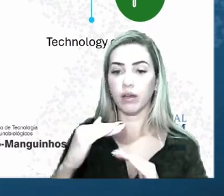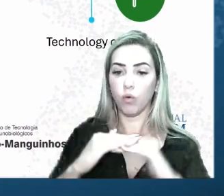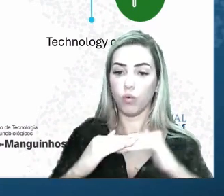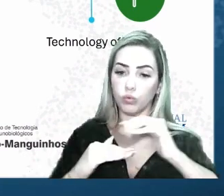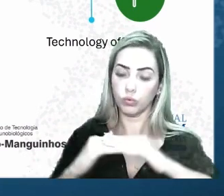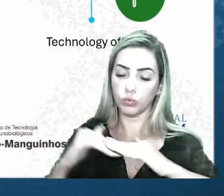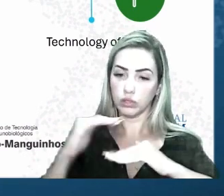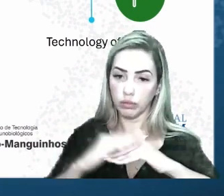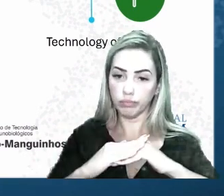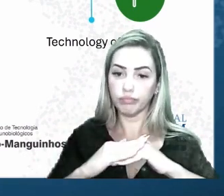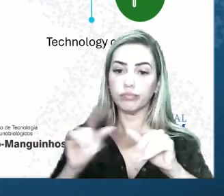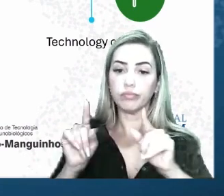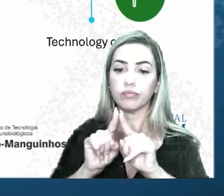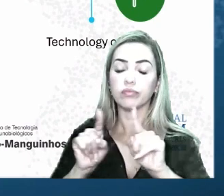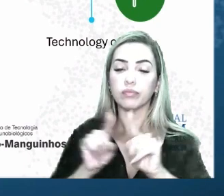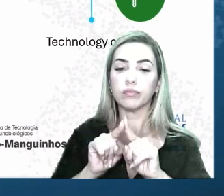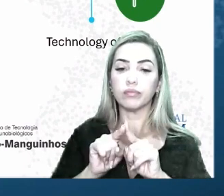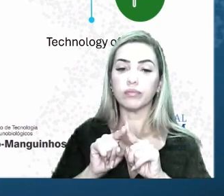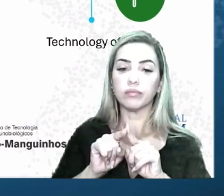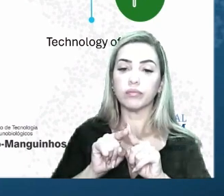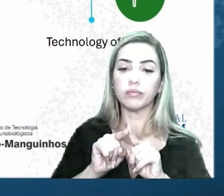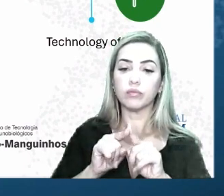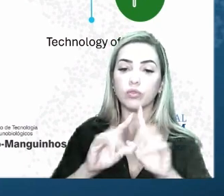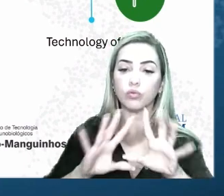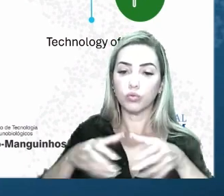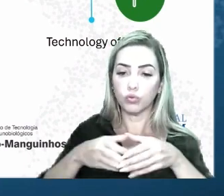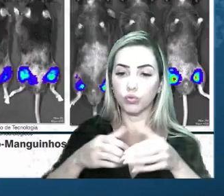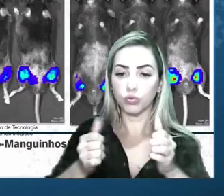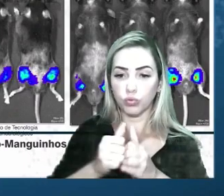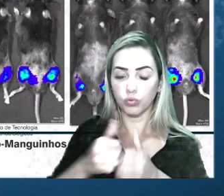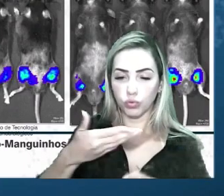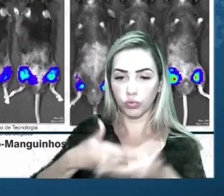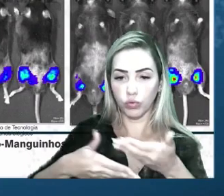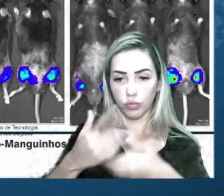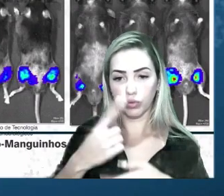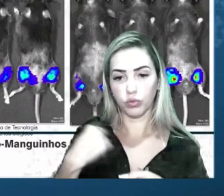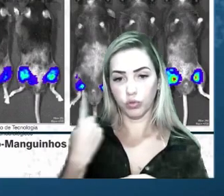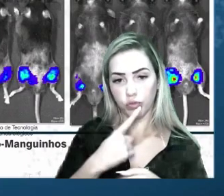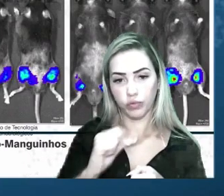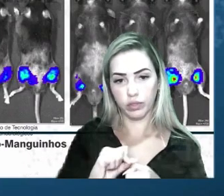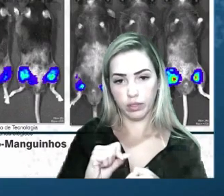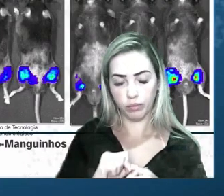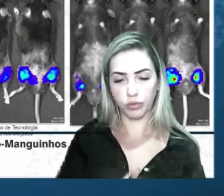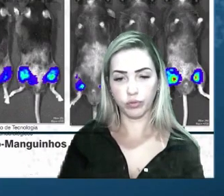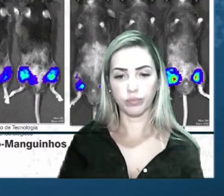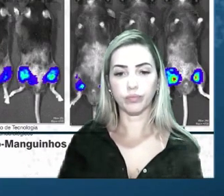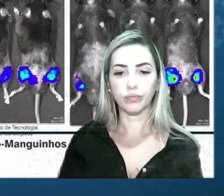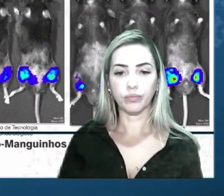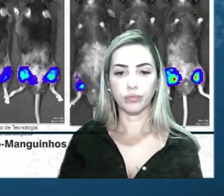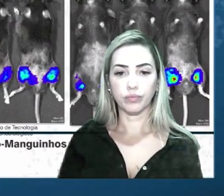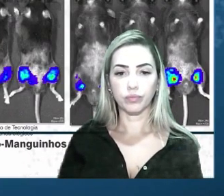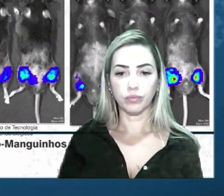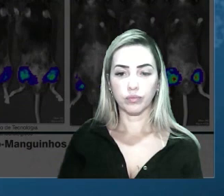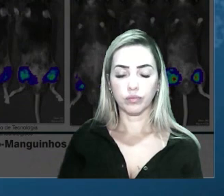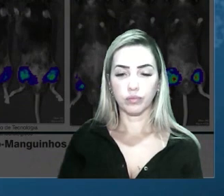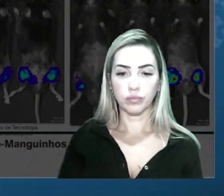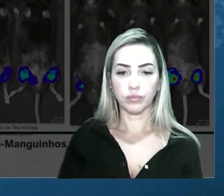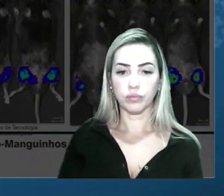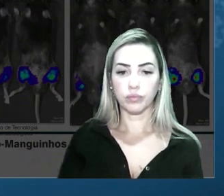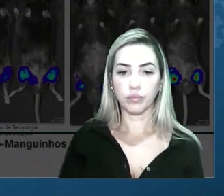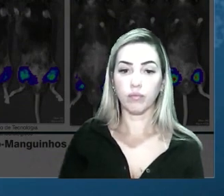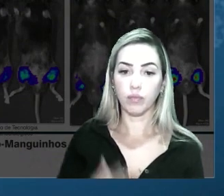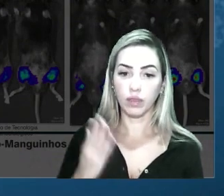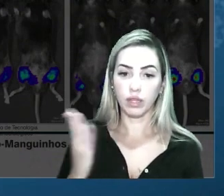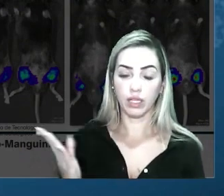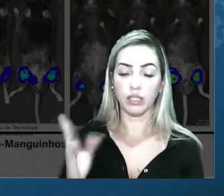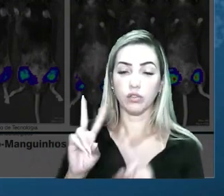e em conjunto com a formulação que nós desenvolvemos. Aqui é um pouco os dados de segurança,